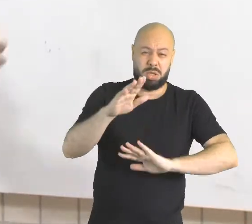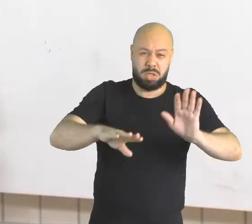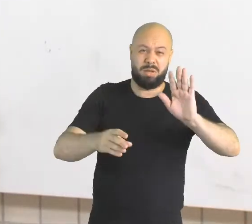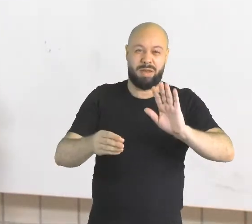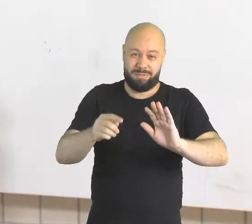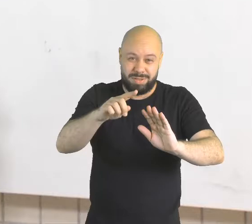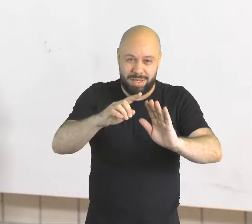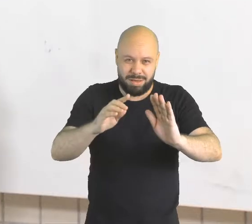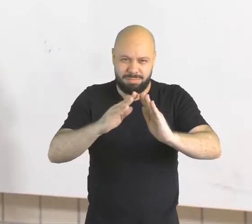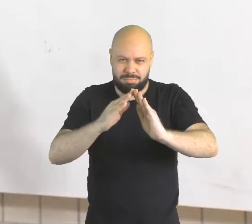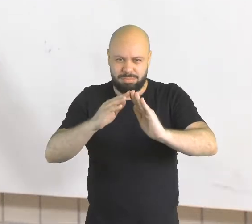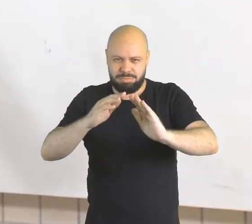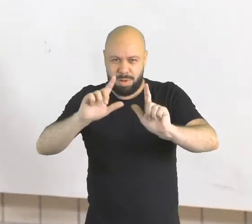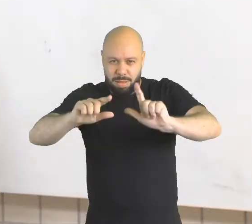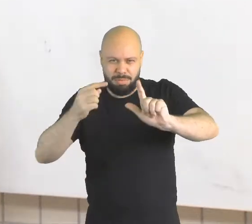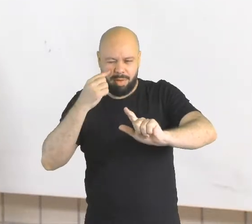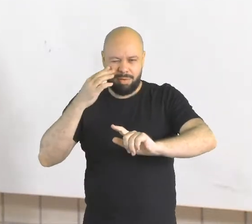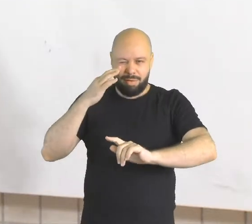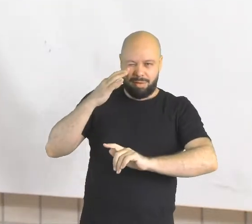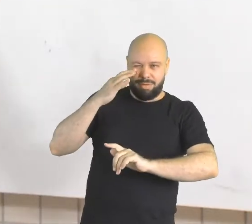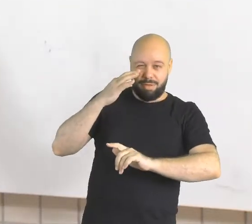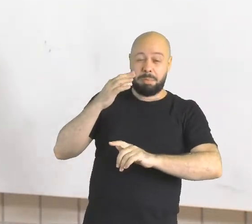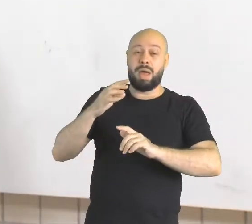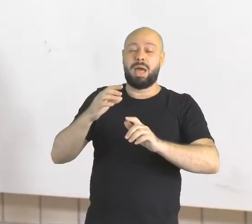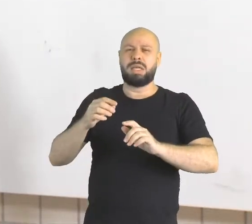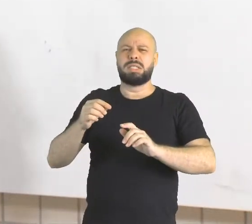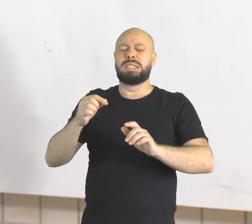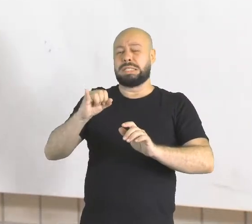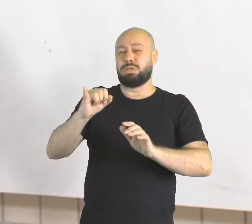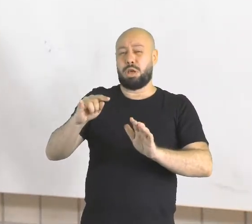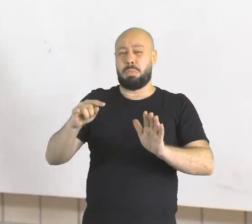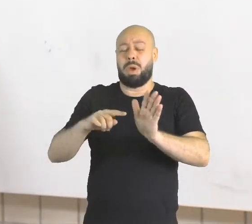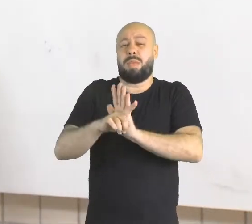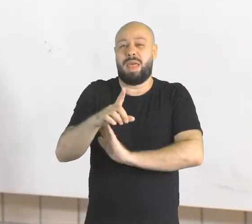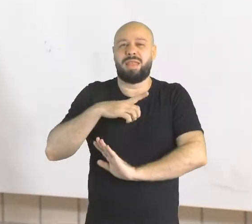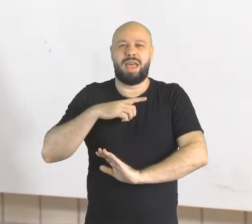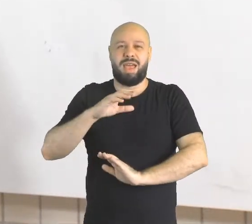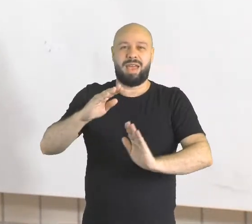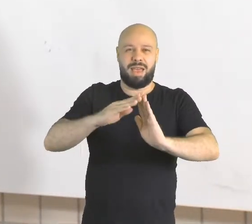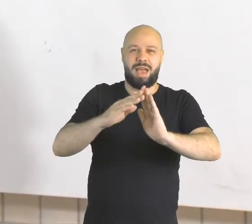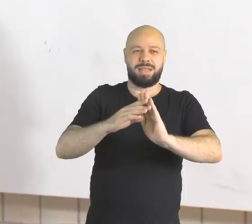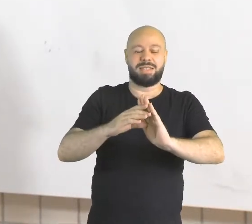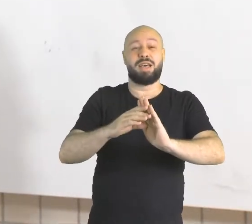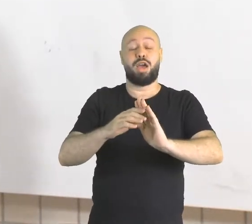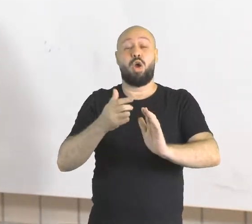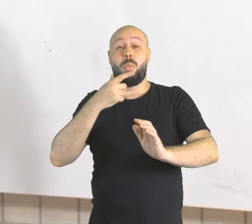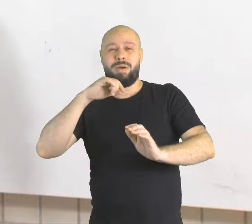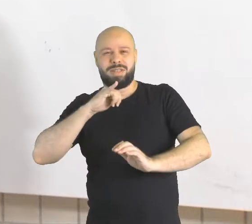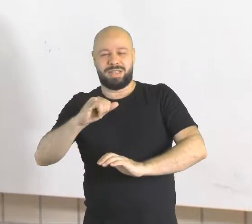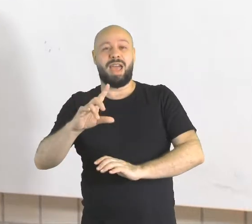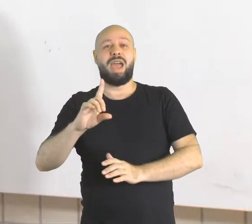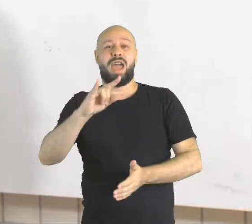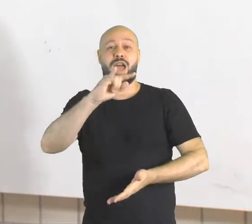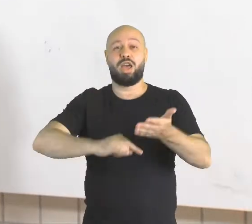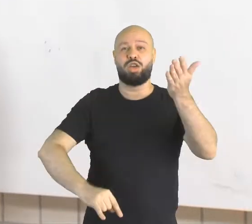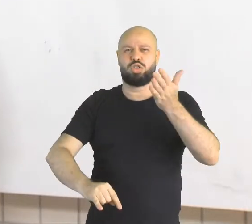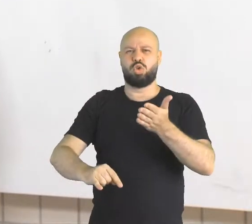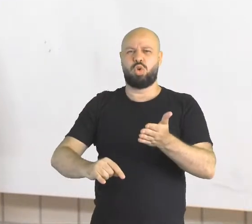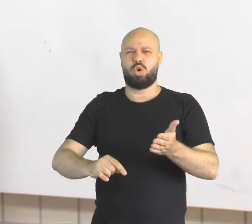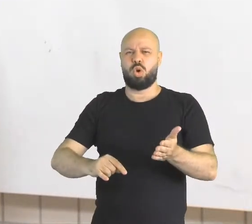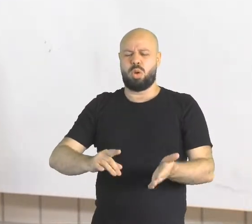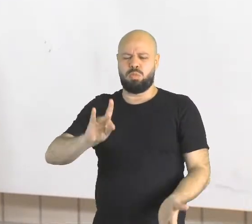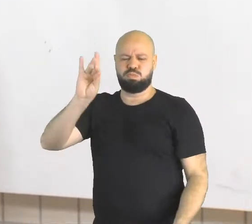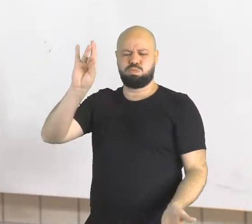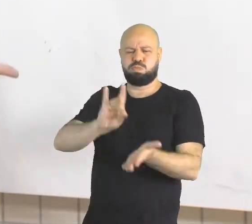bonitinho assistindo a nossa aula, né, com certeza, se você perguntar ao seu pai, ele terá a escritura da casa. A escritura é o documento que legitima